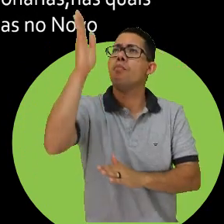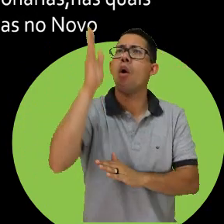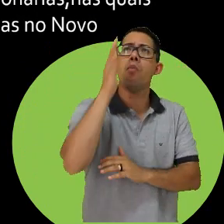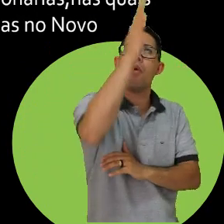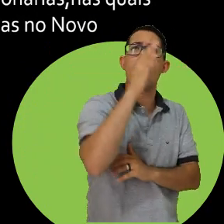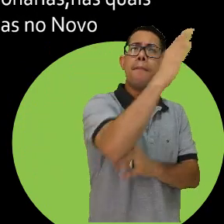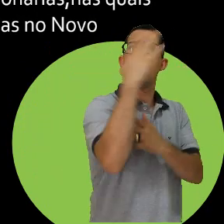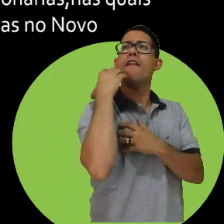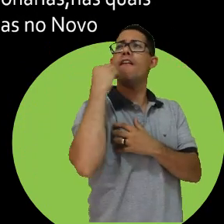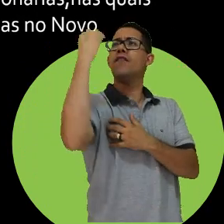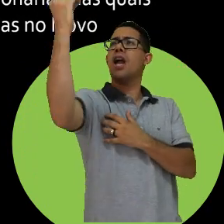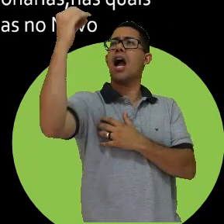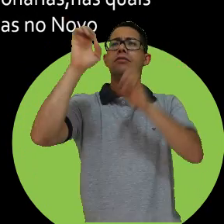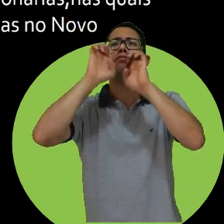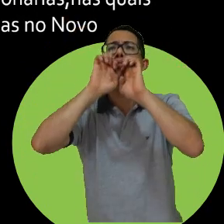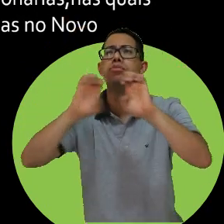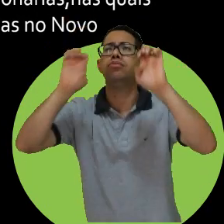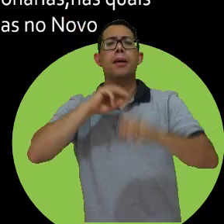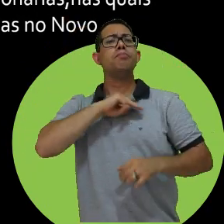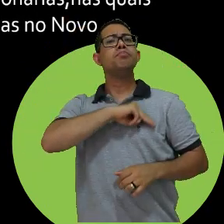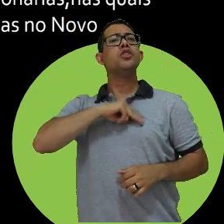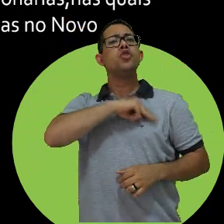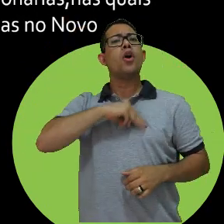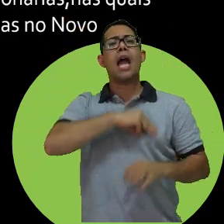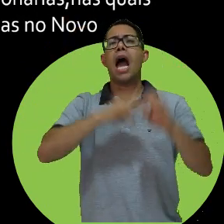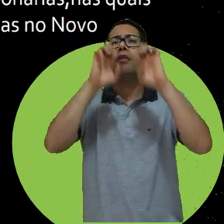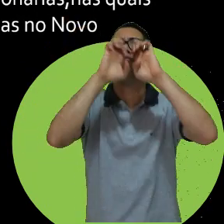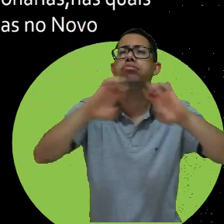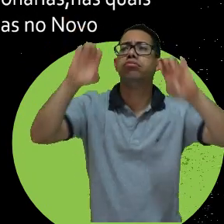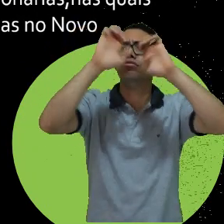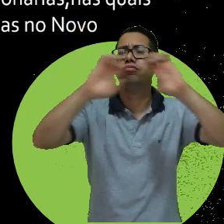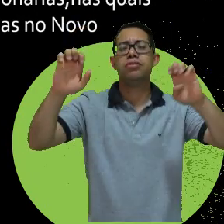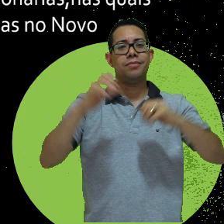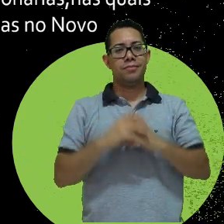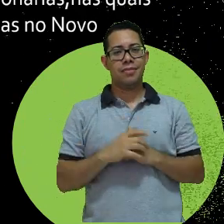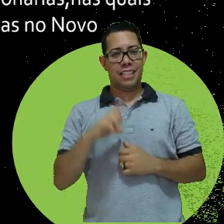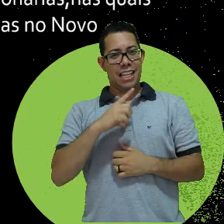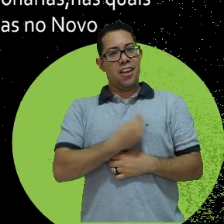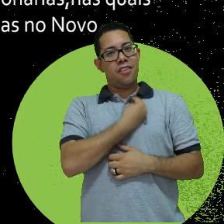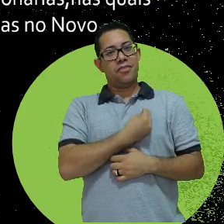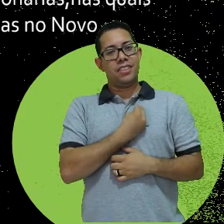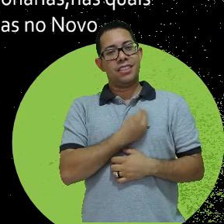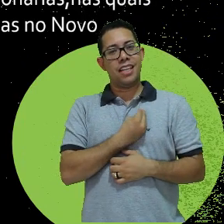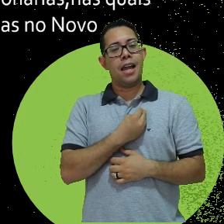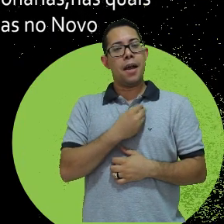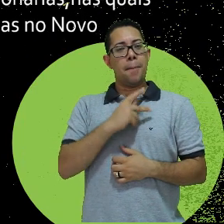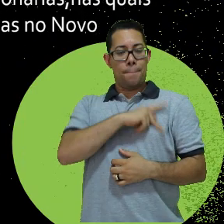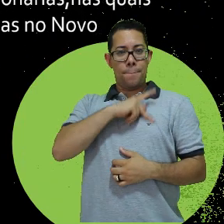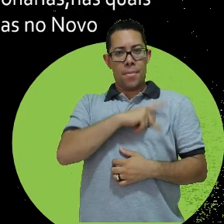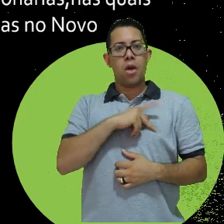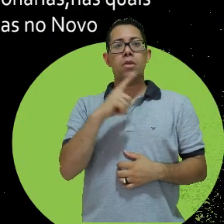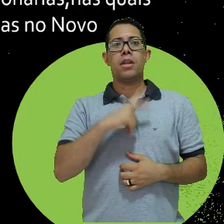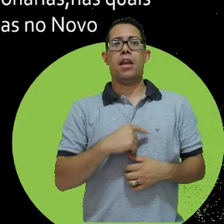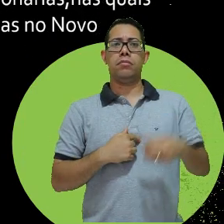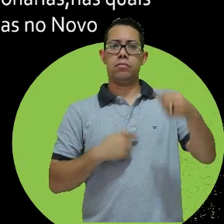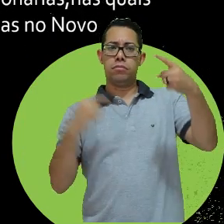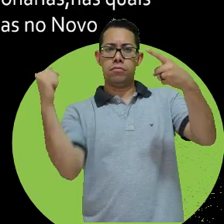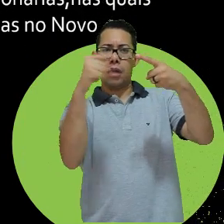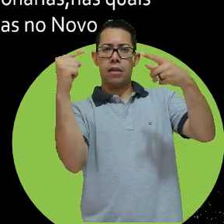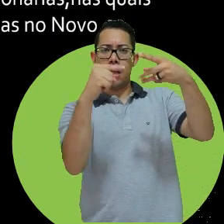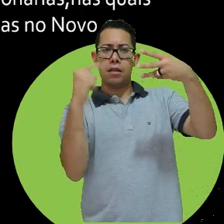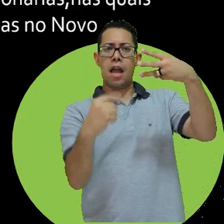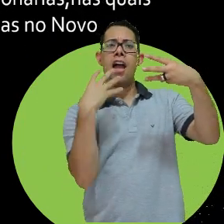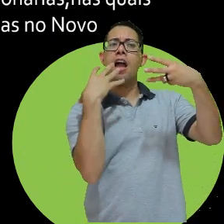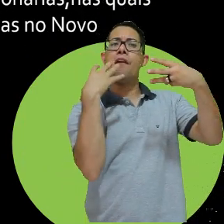que durante a sua vida ele realizou 3 principais viagens missionárias, nas